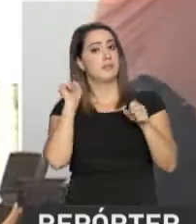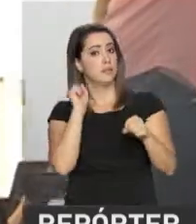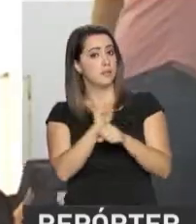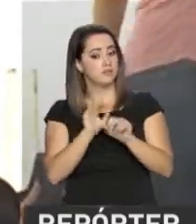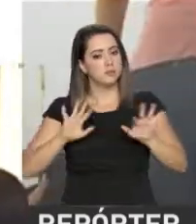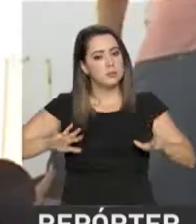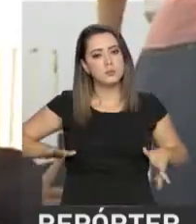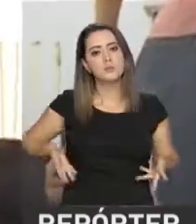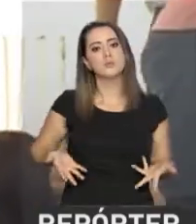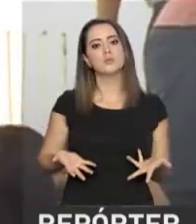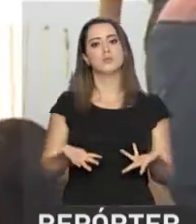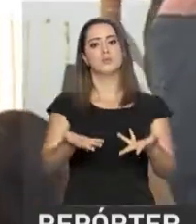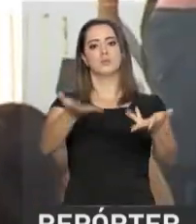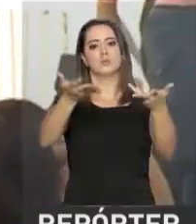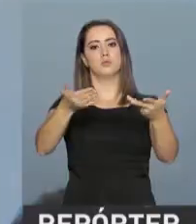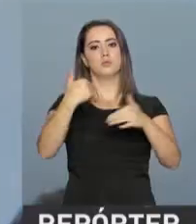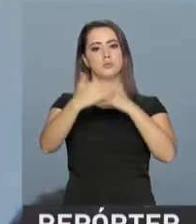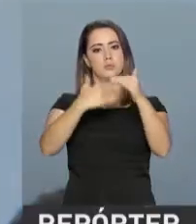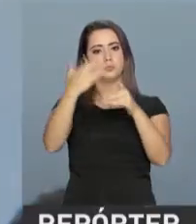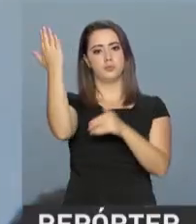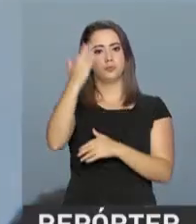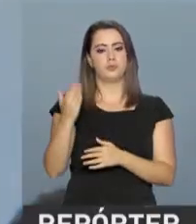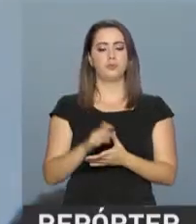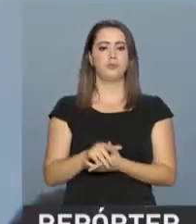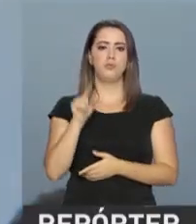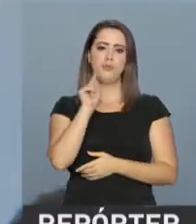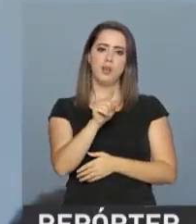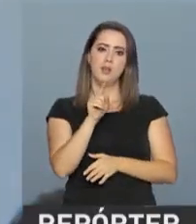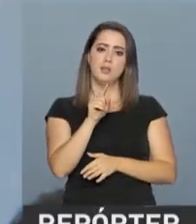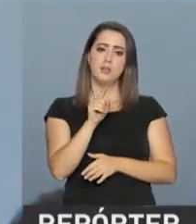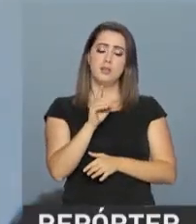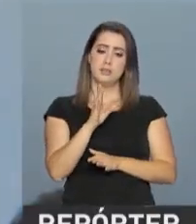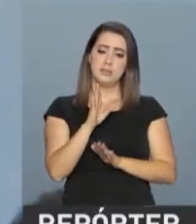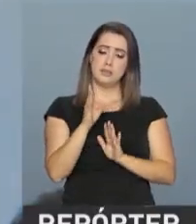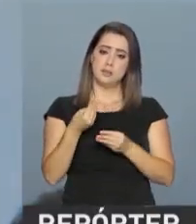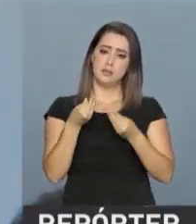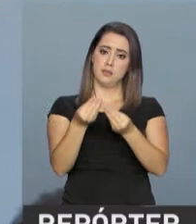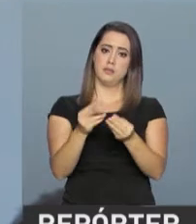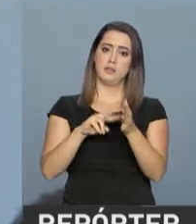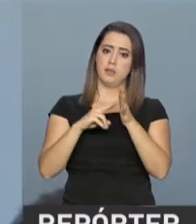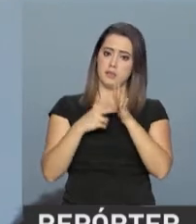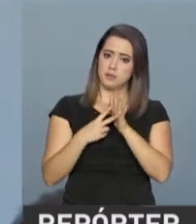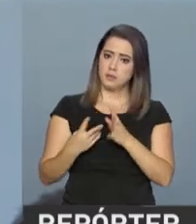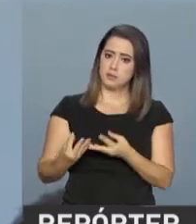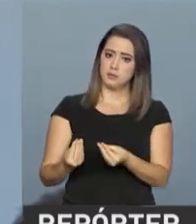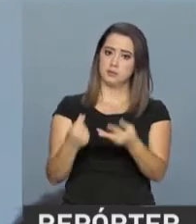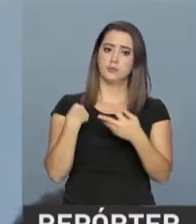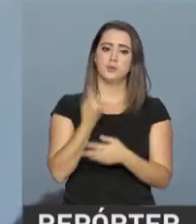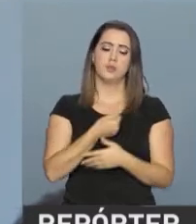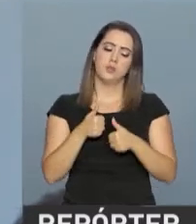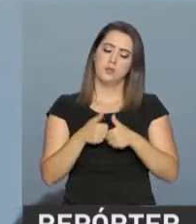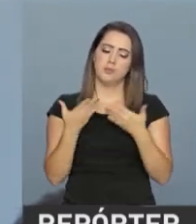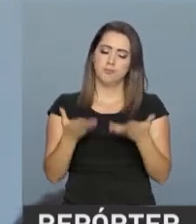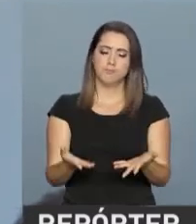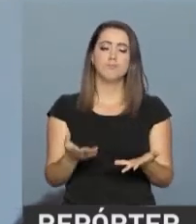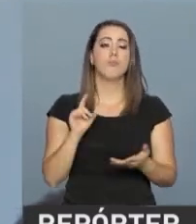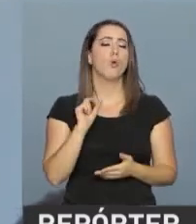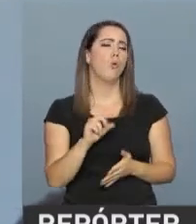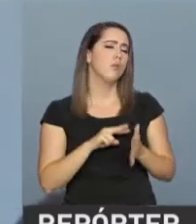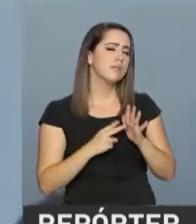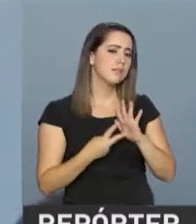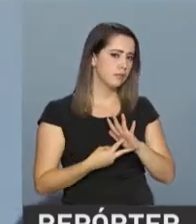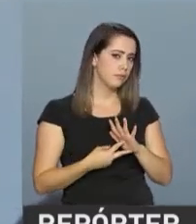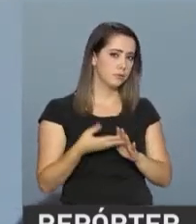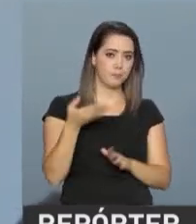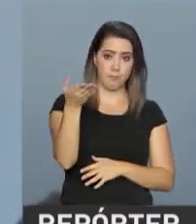impulsionando o crescimento do brasil é a entrega ela significa muito para todos nós estamos aqui ela significa